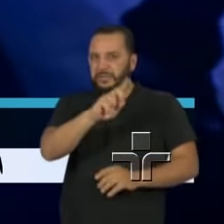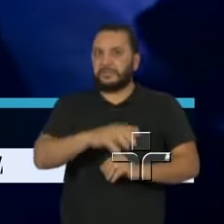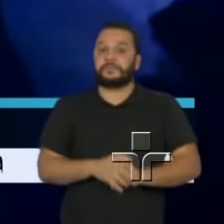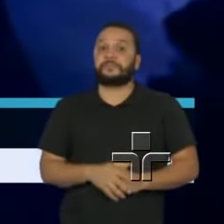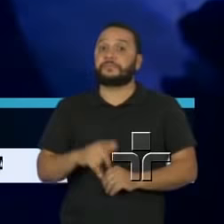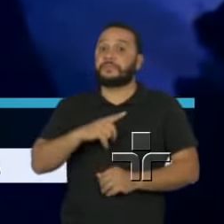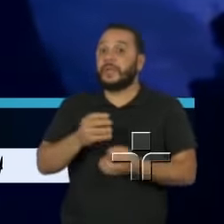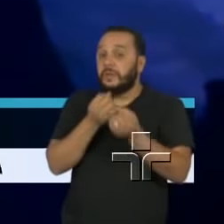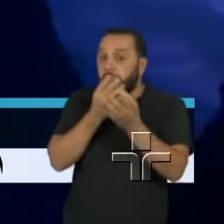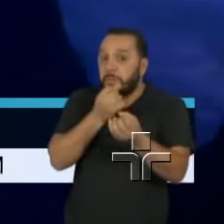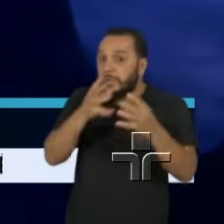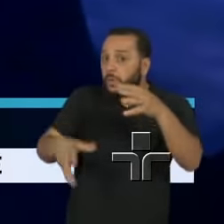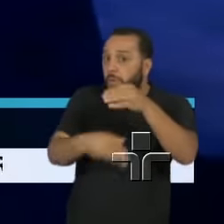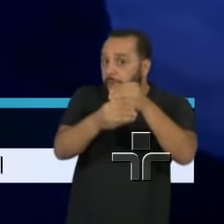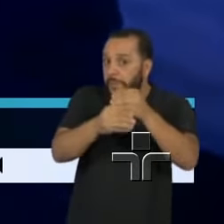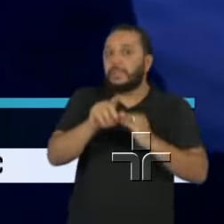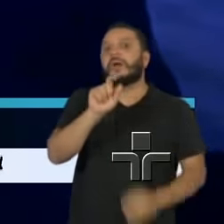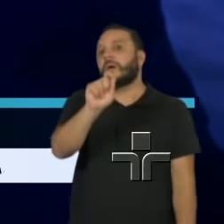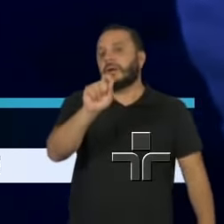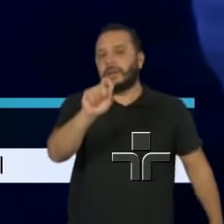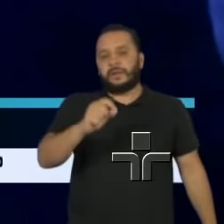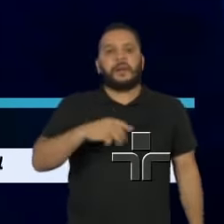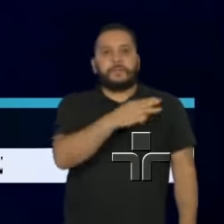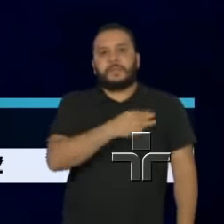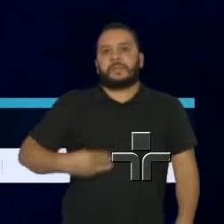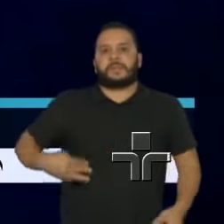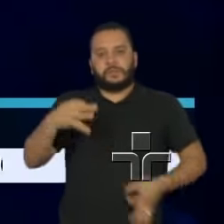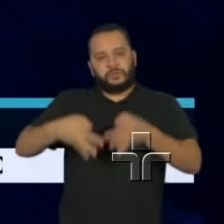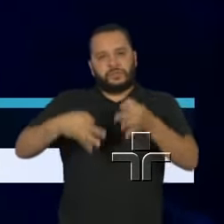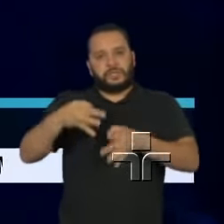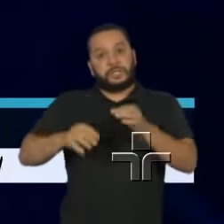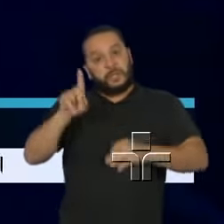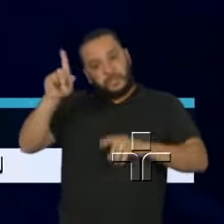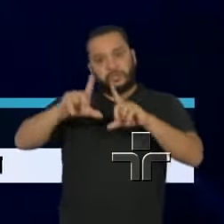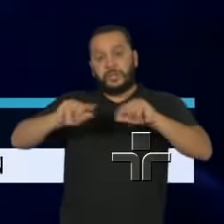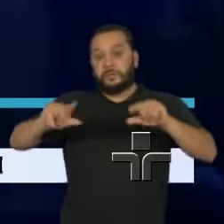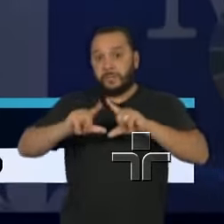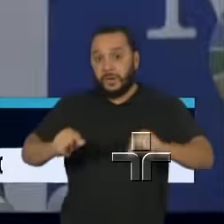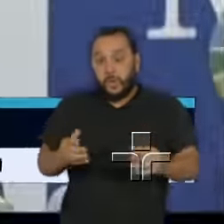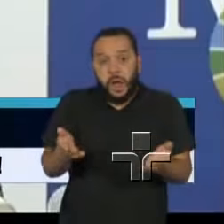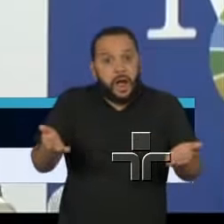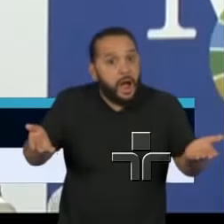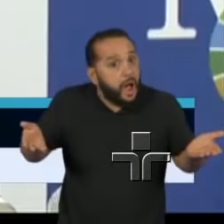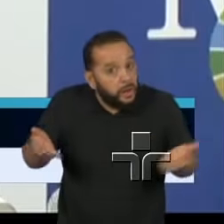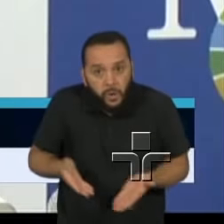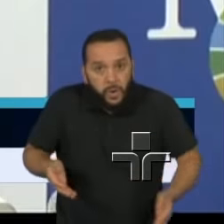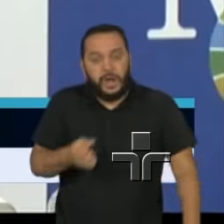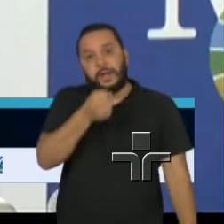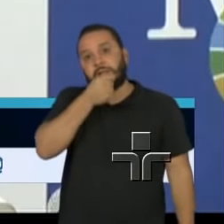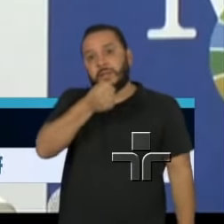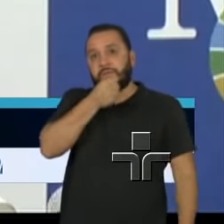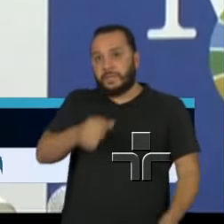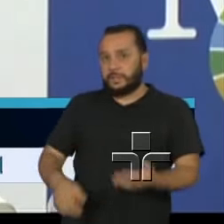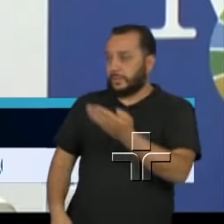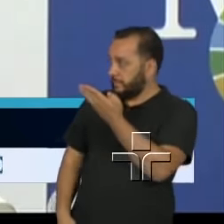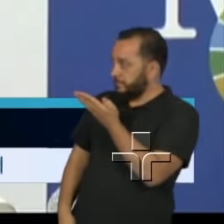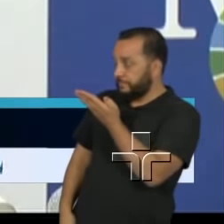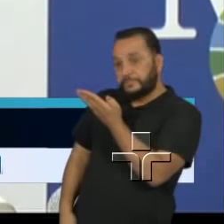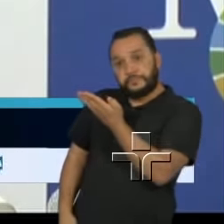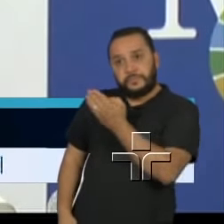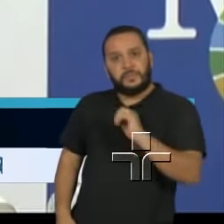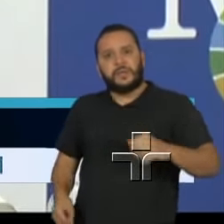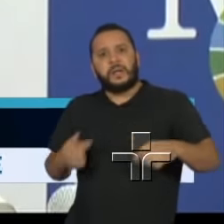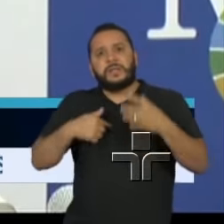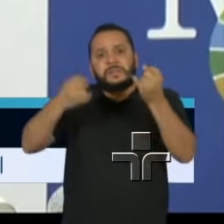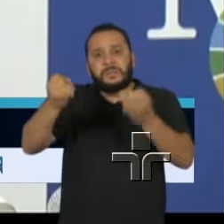uma informação complementar a esse assunto, a ministra da Justiça do Japão está neste momento dando uma entrevista coletiva. Ela